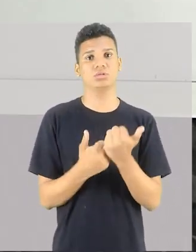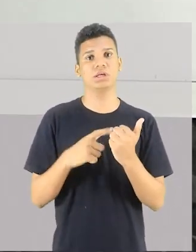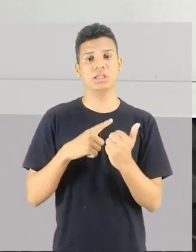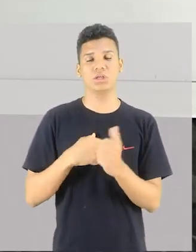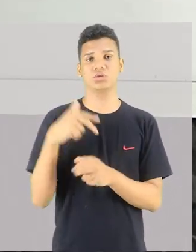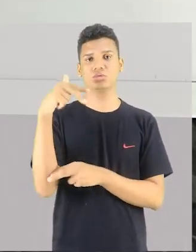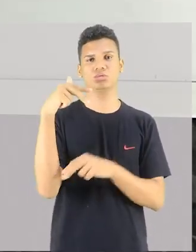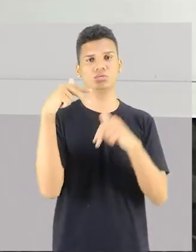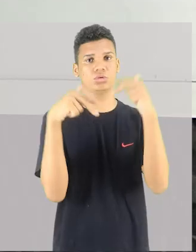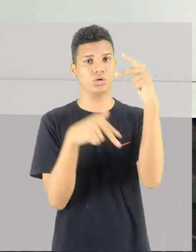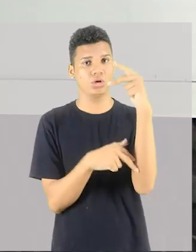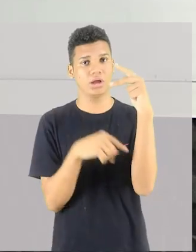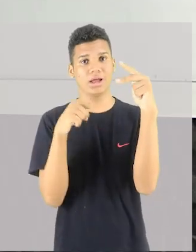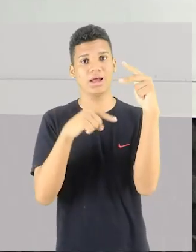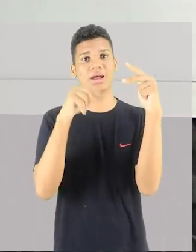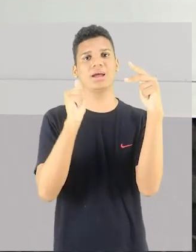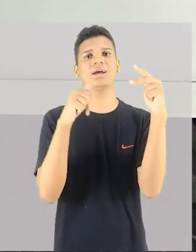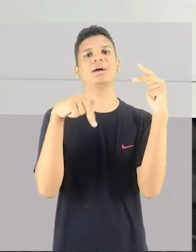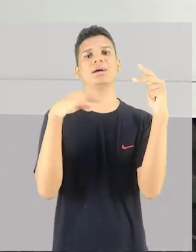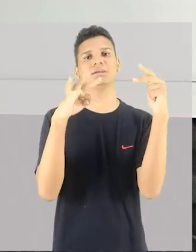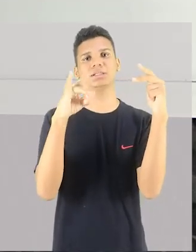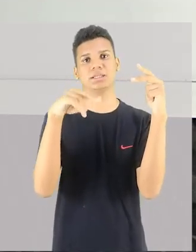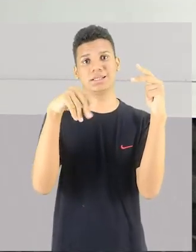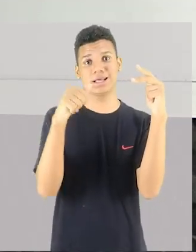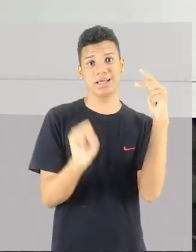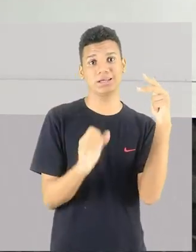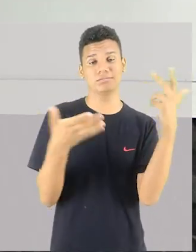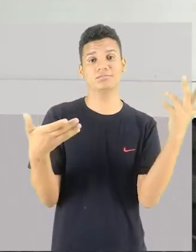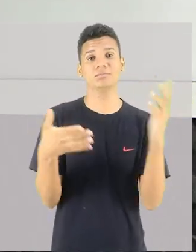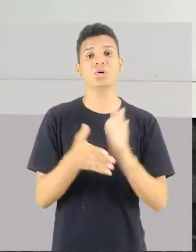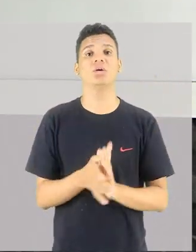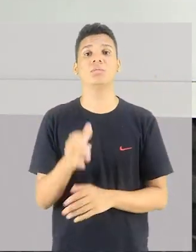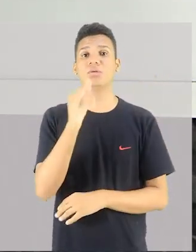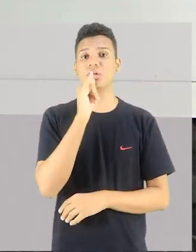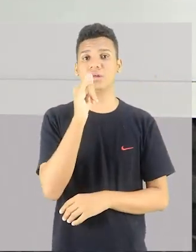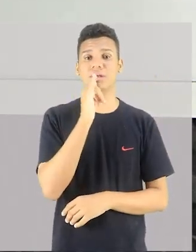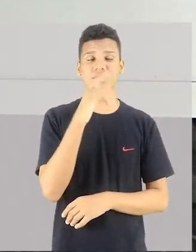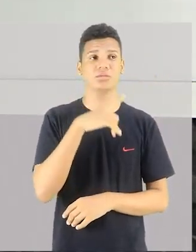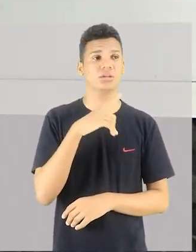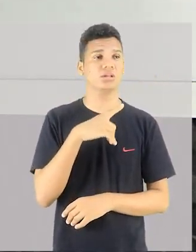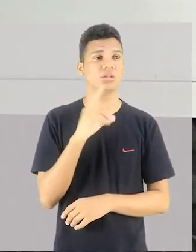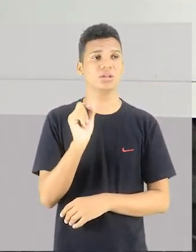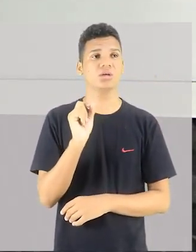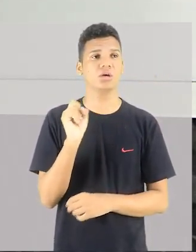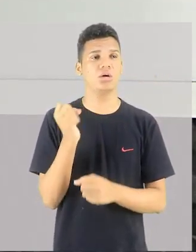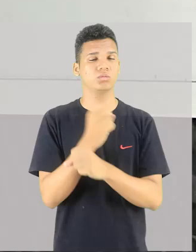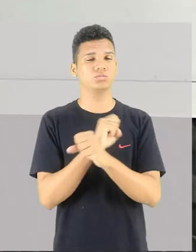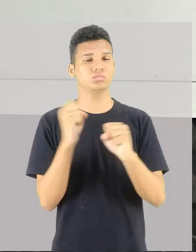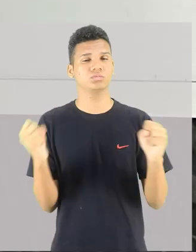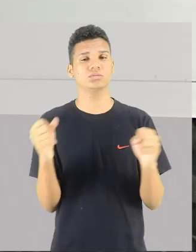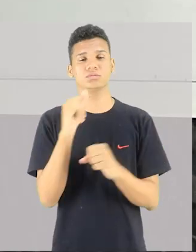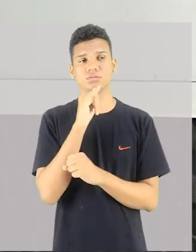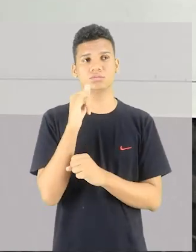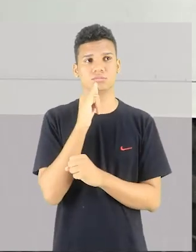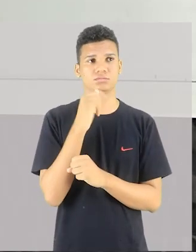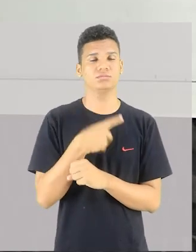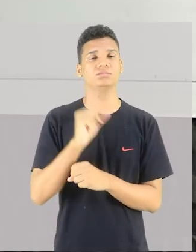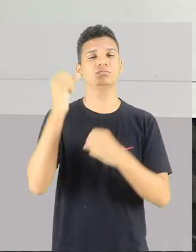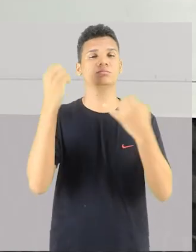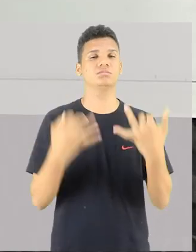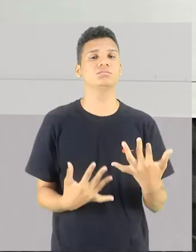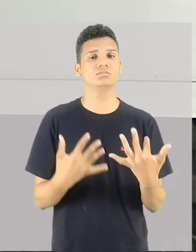antenas por essas essa aqui que tem uma abrangência maior vou chamar de